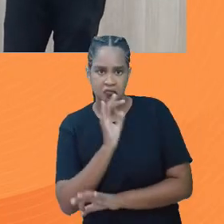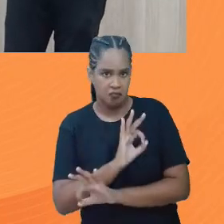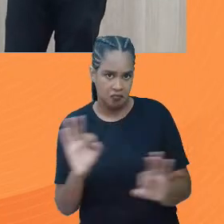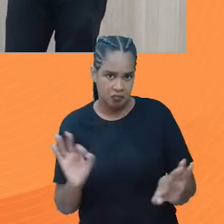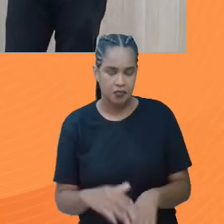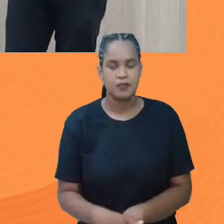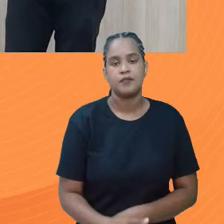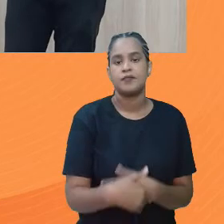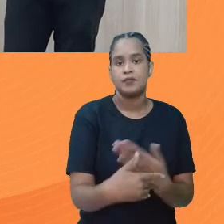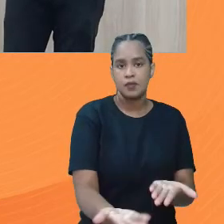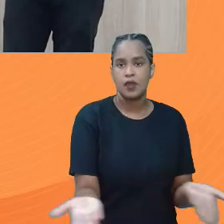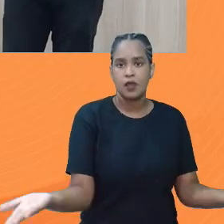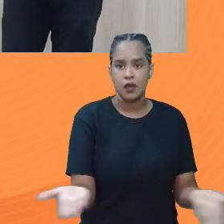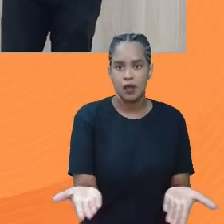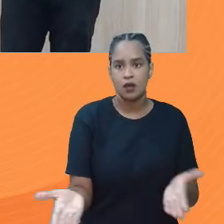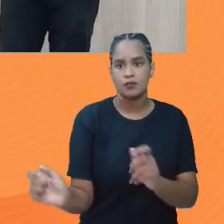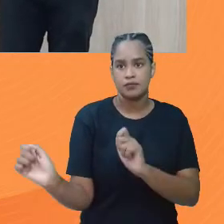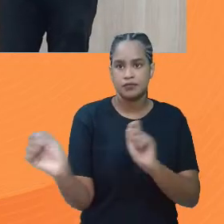lá.